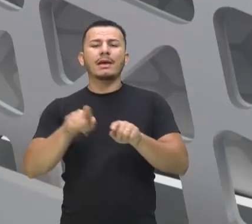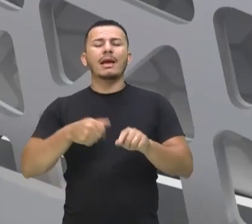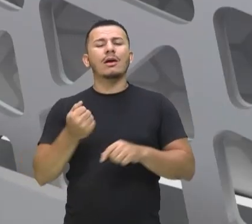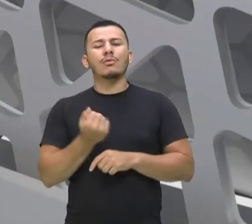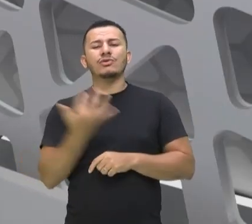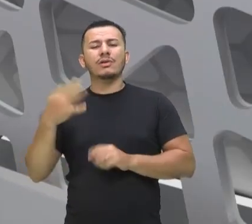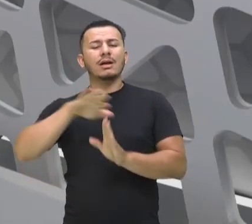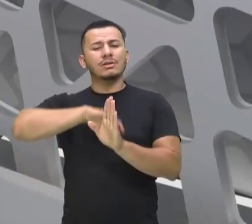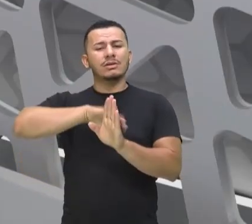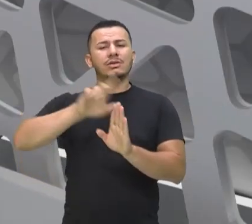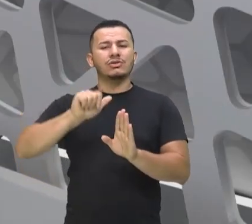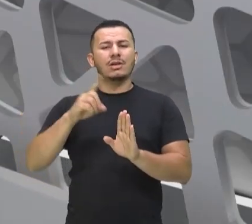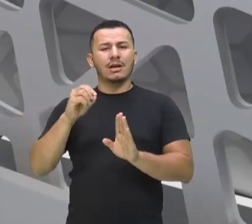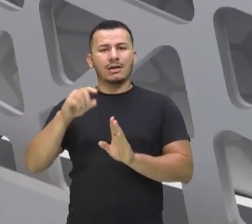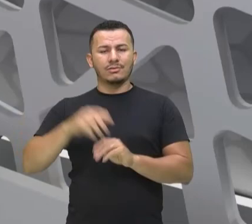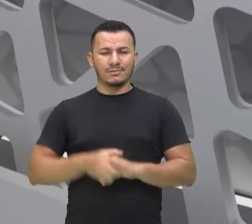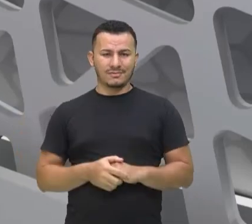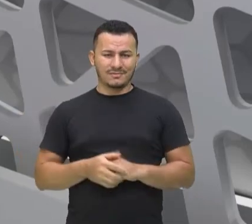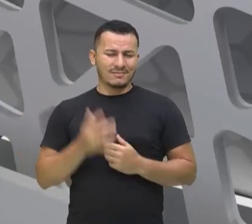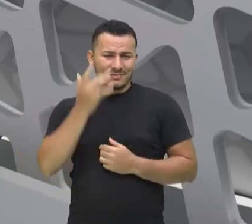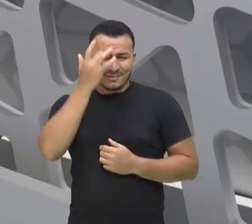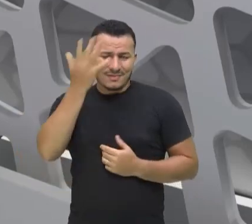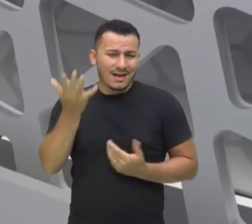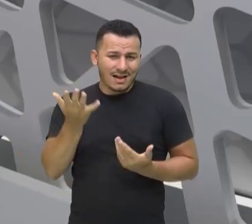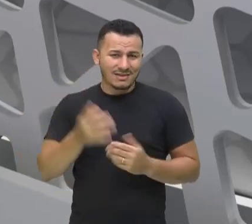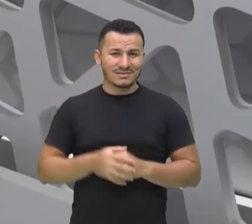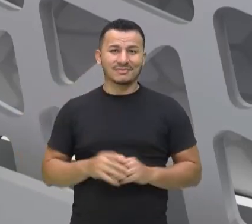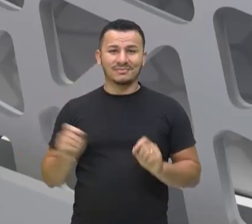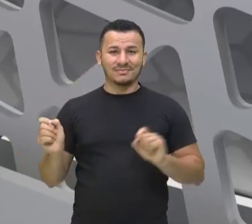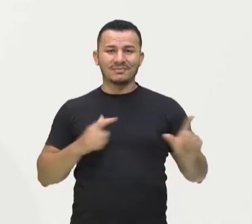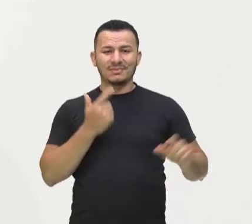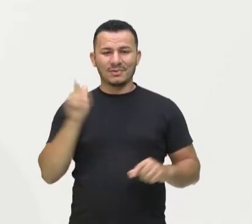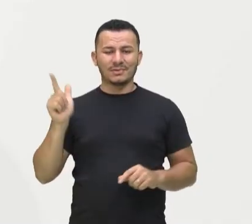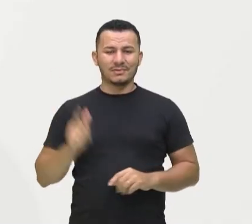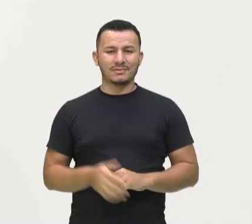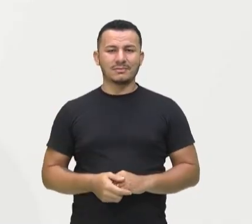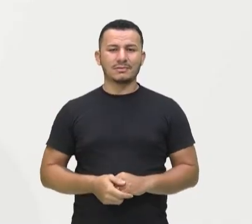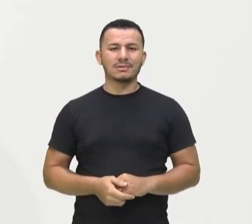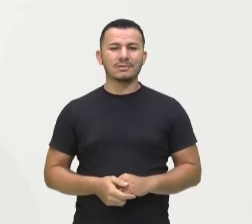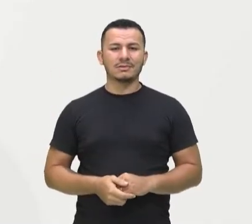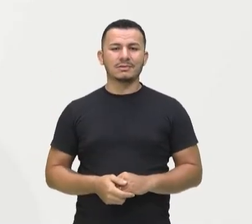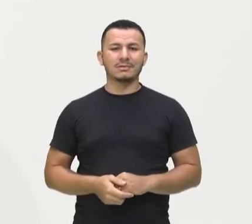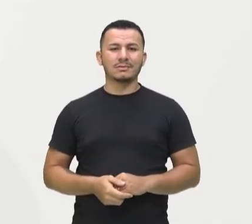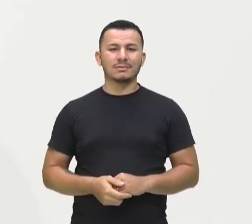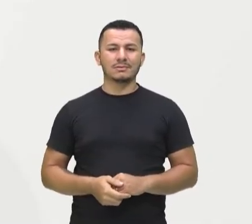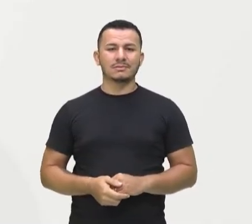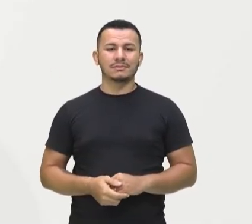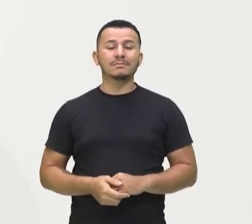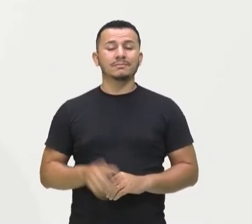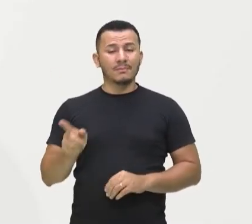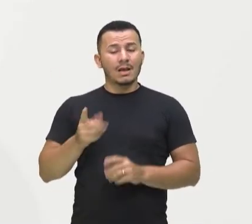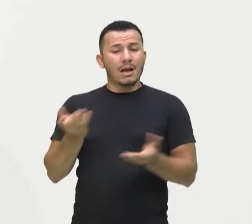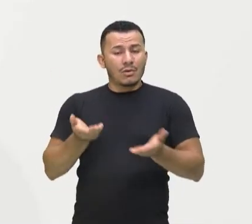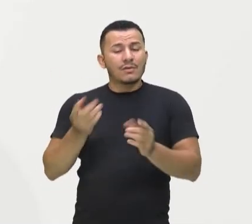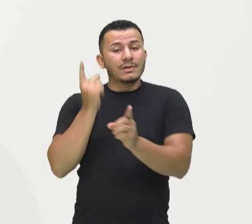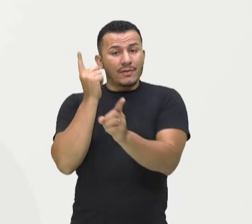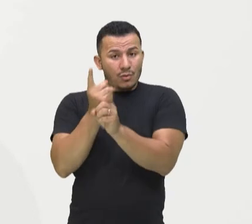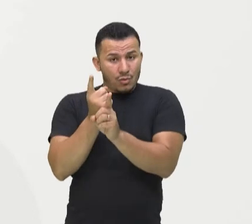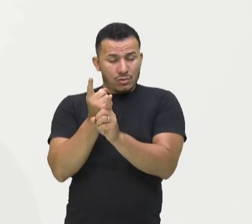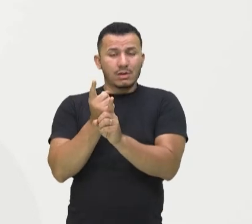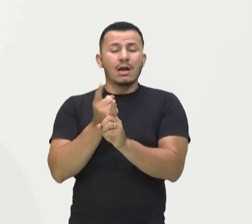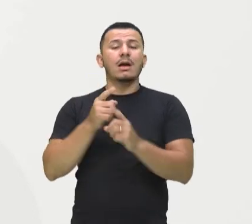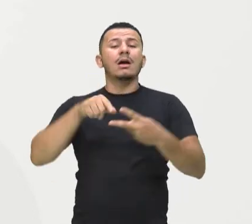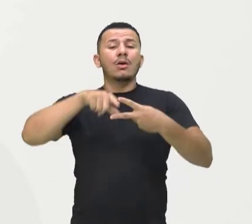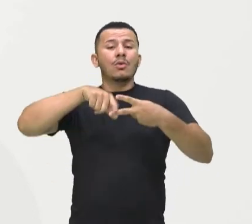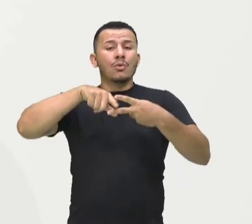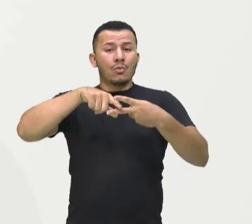pela quantidade de lados. Beleza? É muito tranquilo. Vamos ver outro exemplo aí? Vejam só. Determine a medida de um ângulo